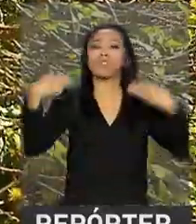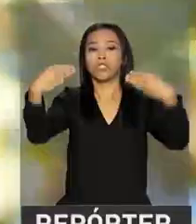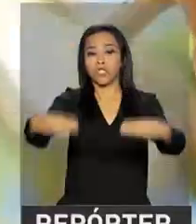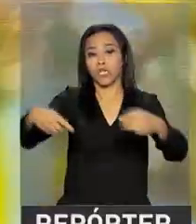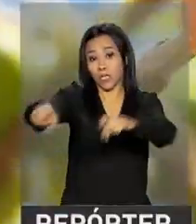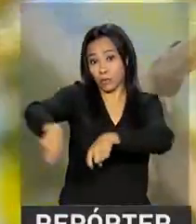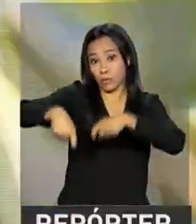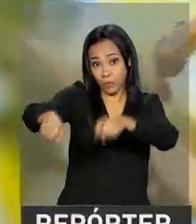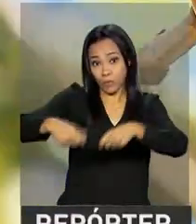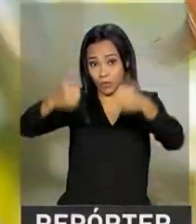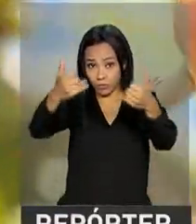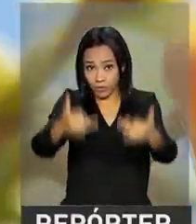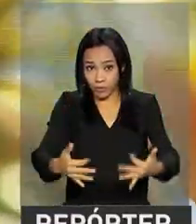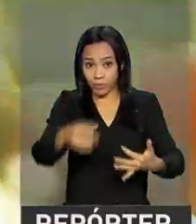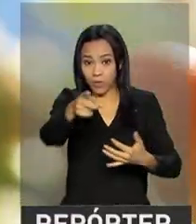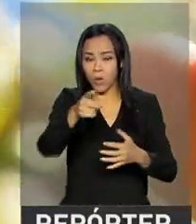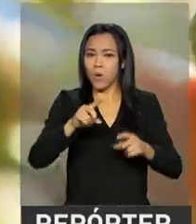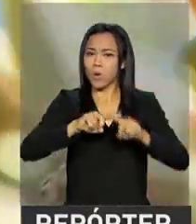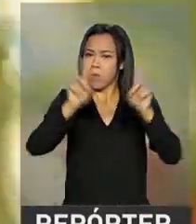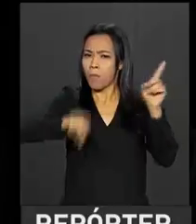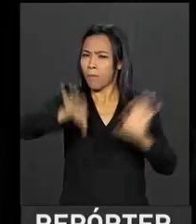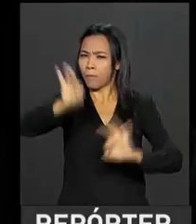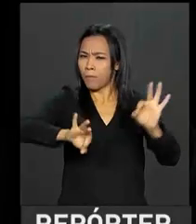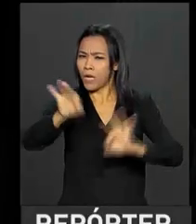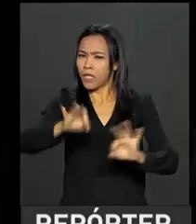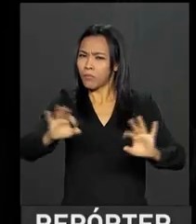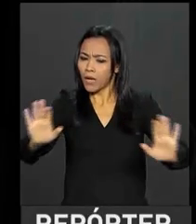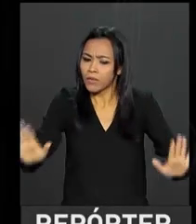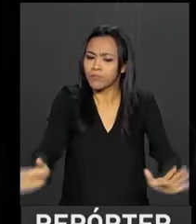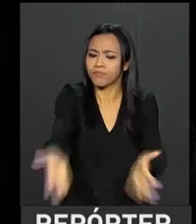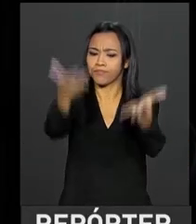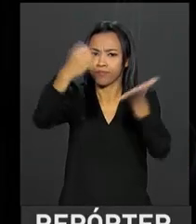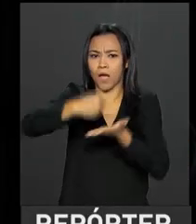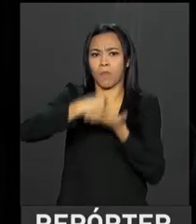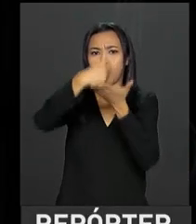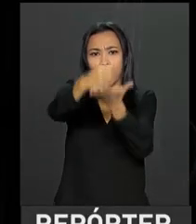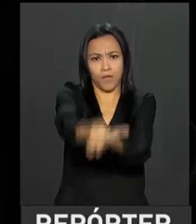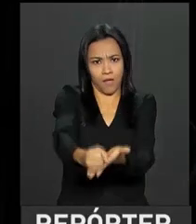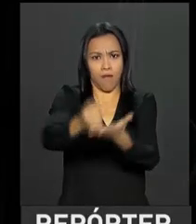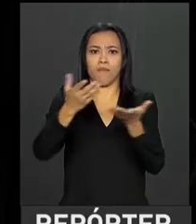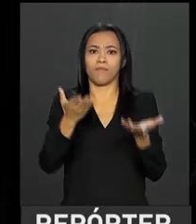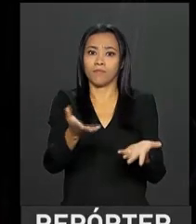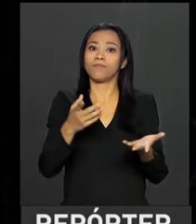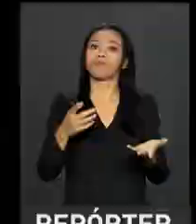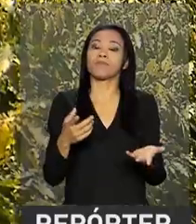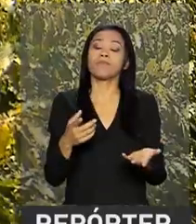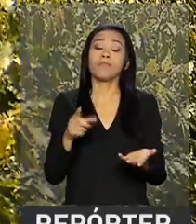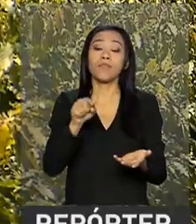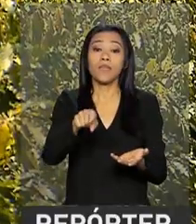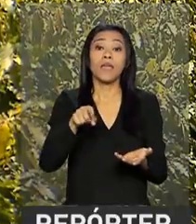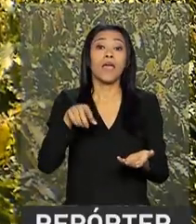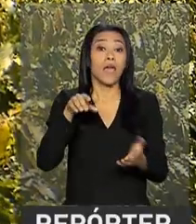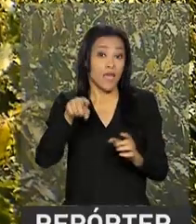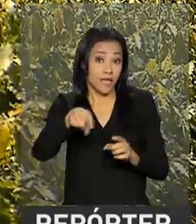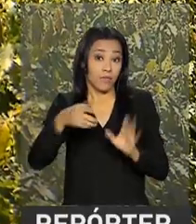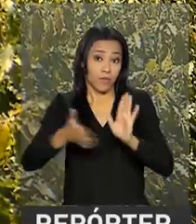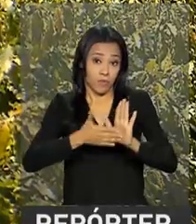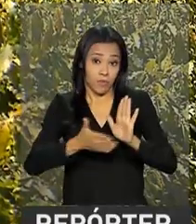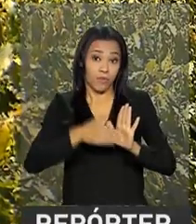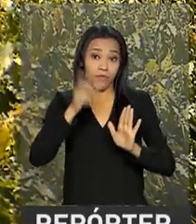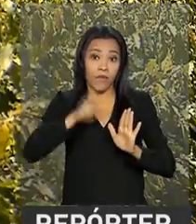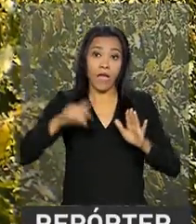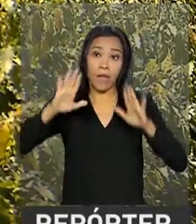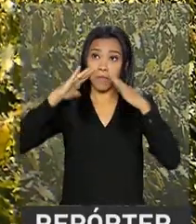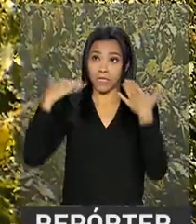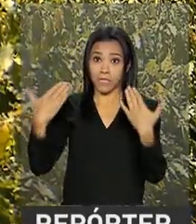em um plano para promover o agronegócio conhecido como o melhor do agro brasileiro a medida vai mostrar para o mercado